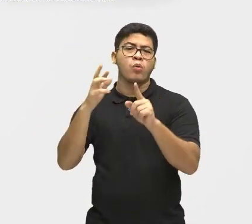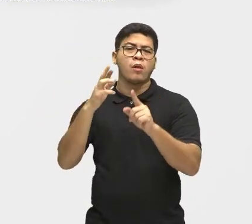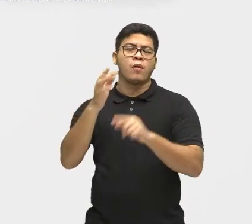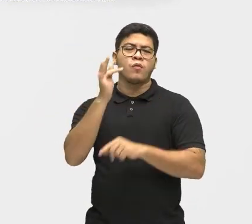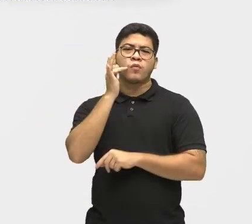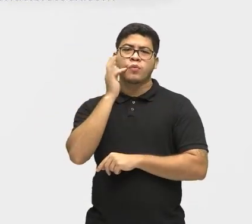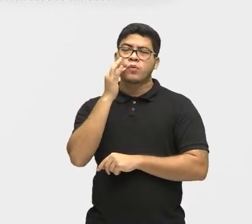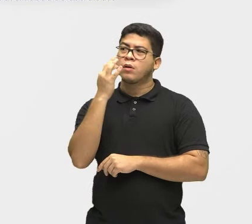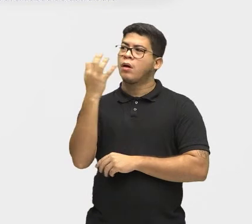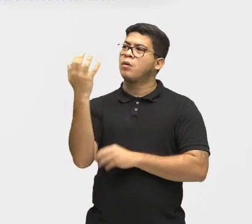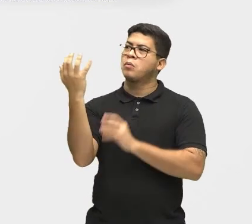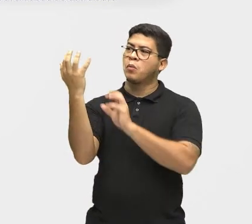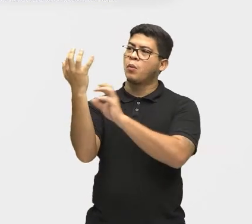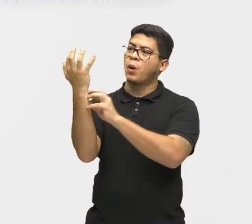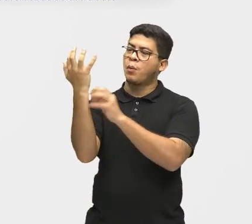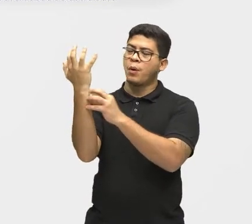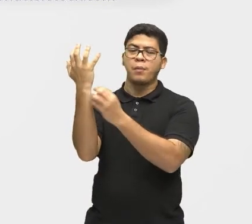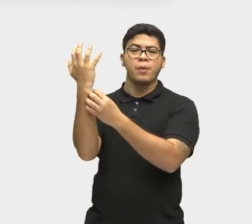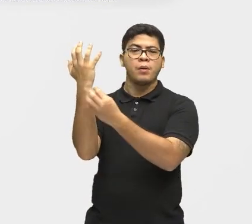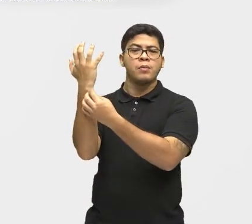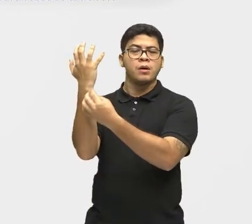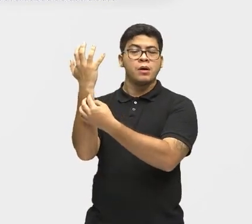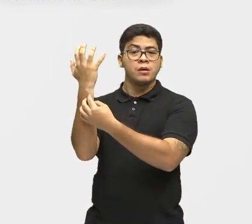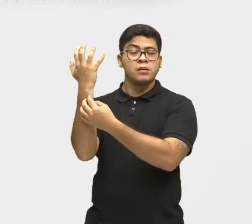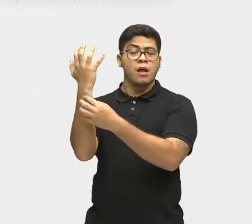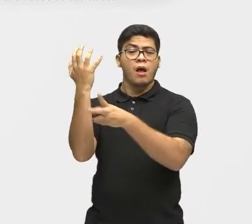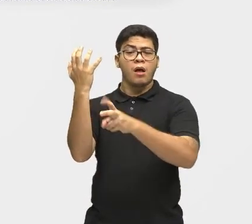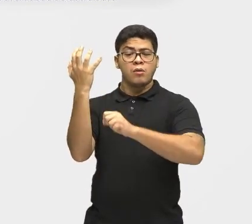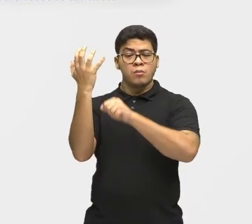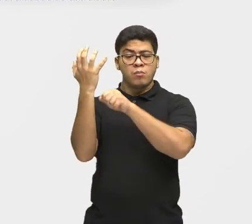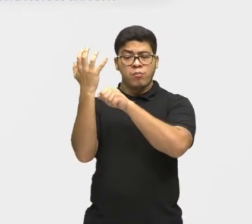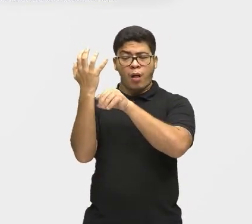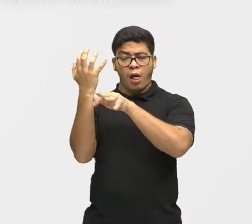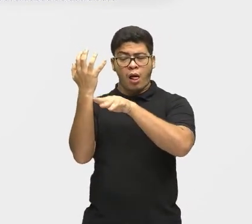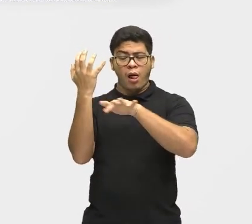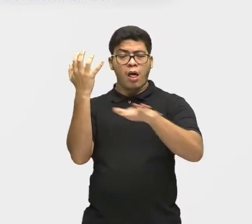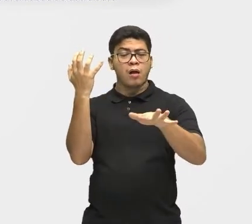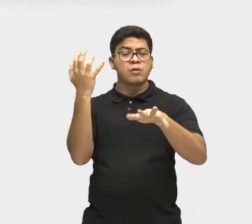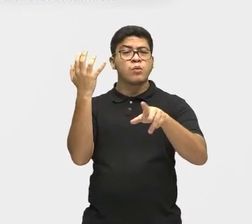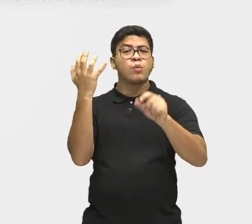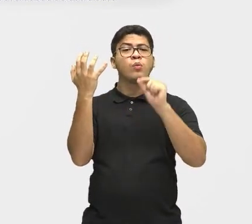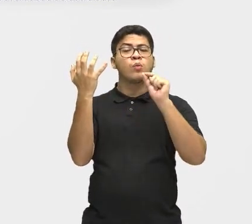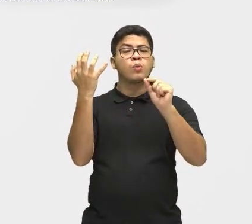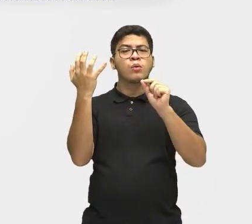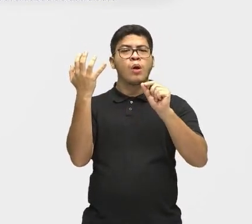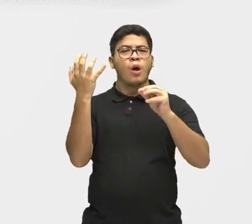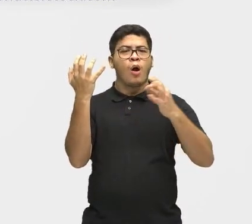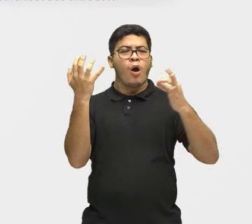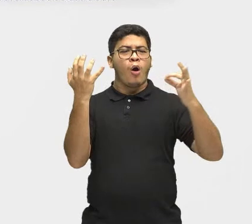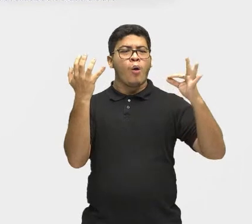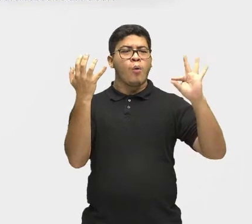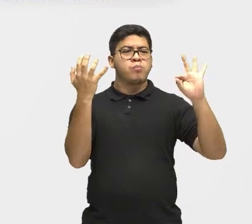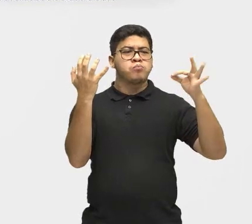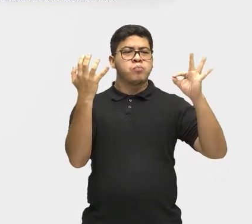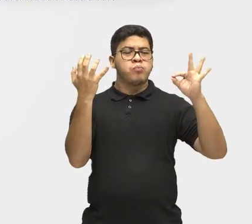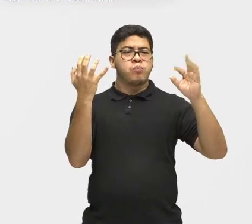isso acontece? Por um processo chamado de dispersão. E essa dispersão, nós temos vários atores que podem